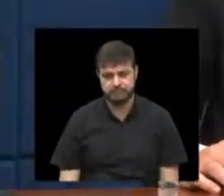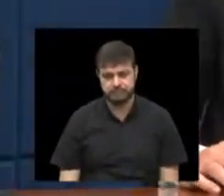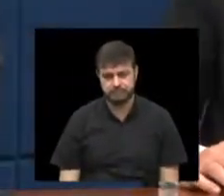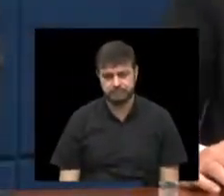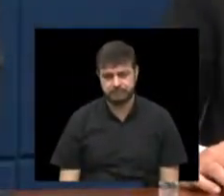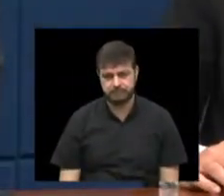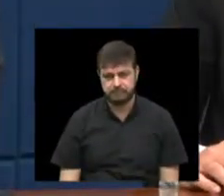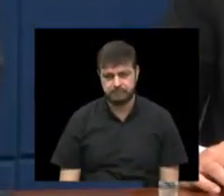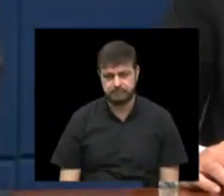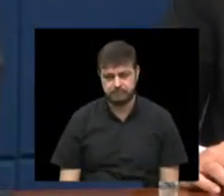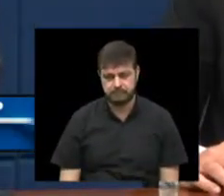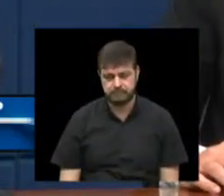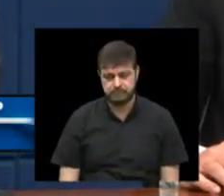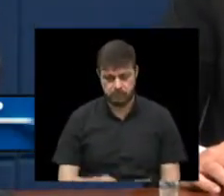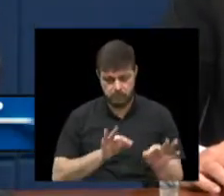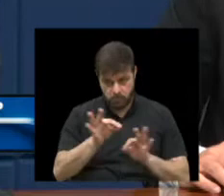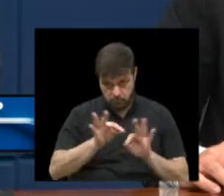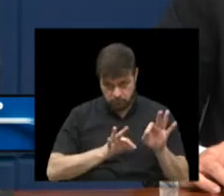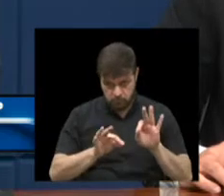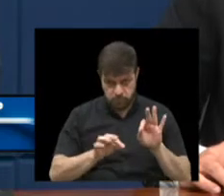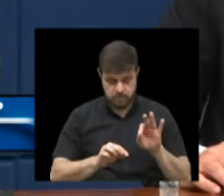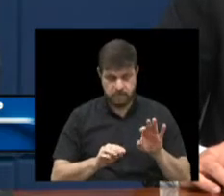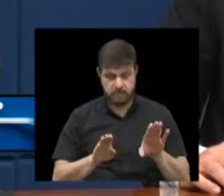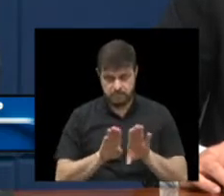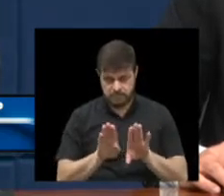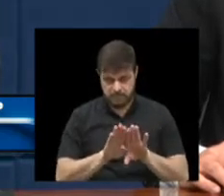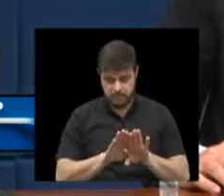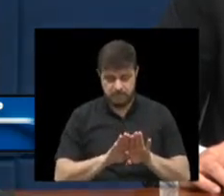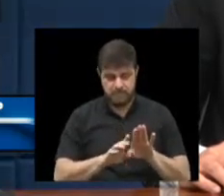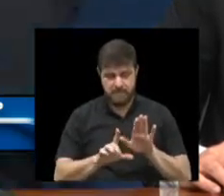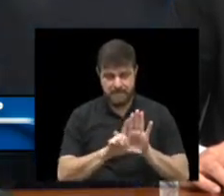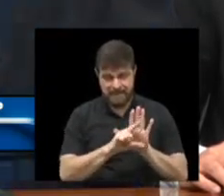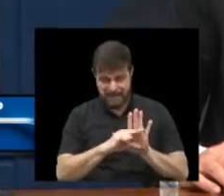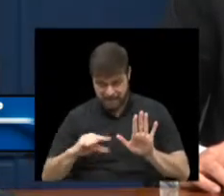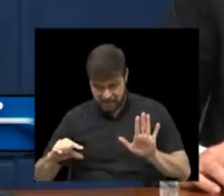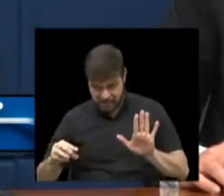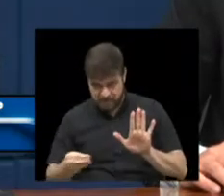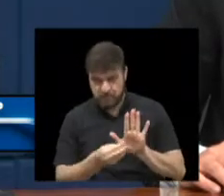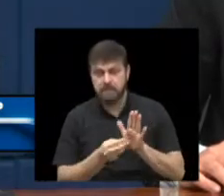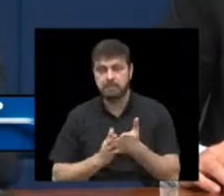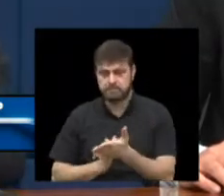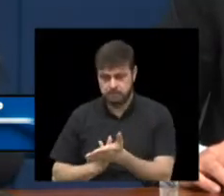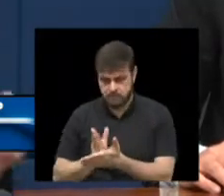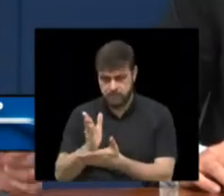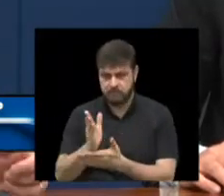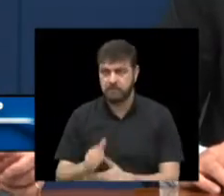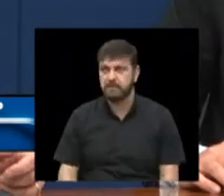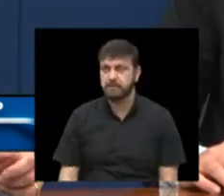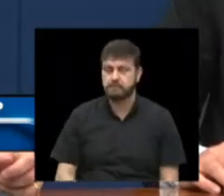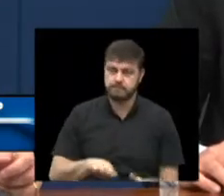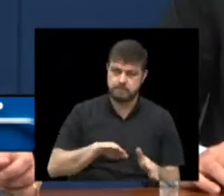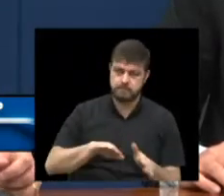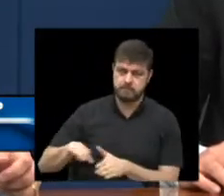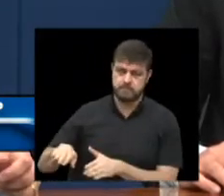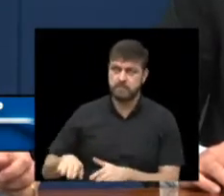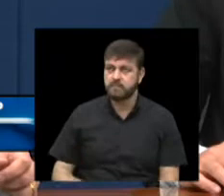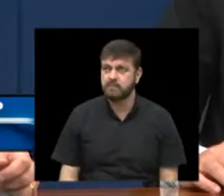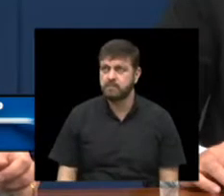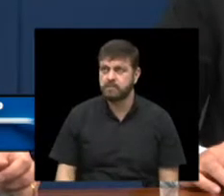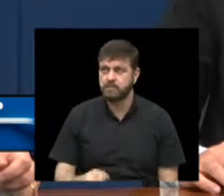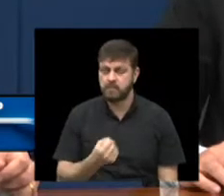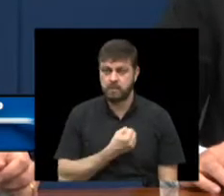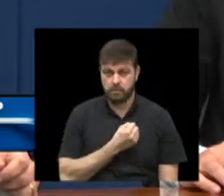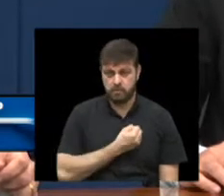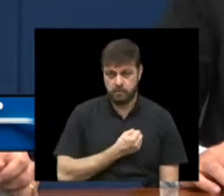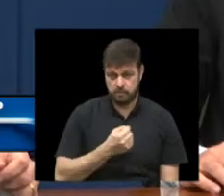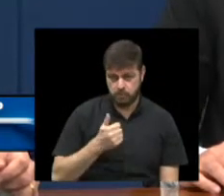Tanto o projeto quanto a emenda está aprovado. Incluído na pauta em regime de urgência, mediante requerimento